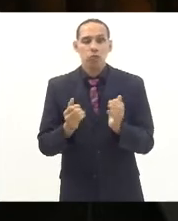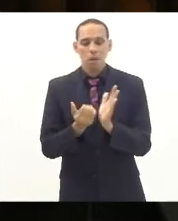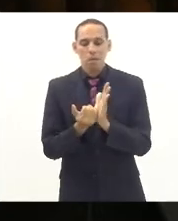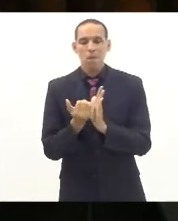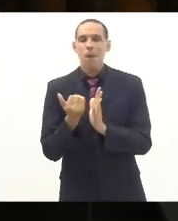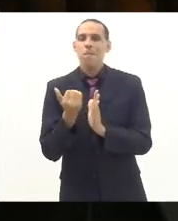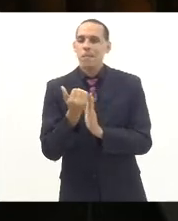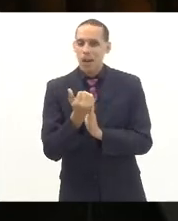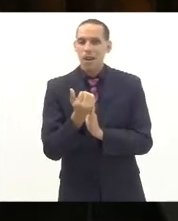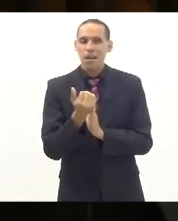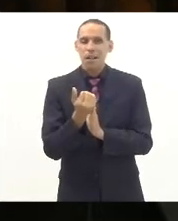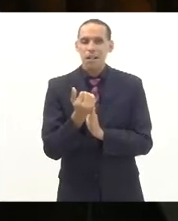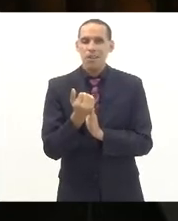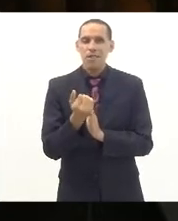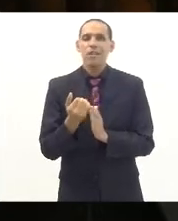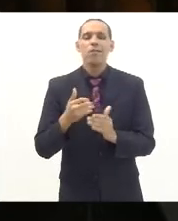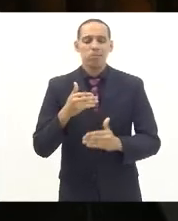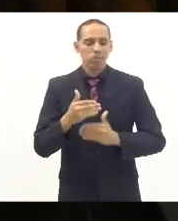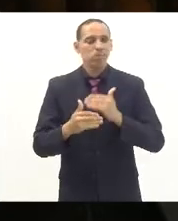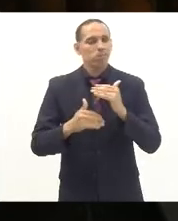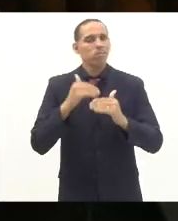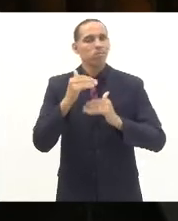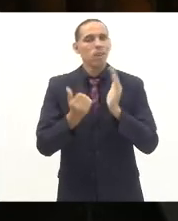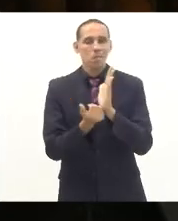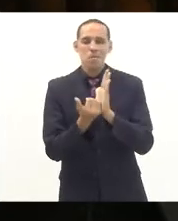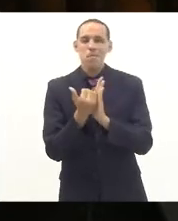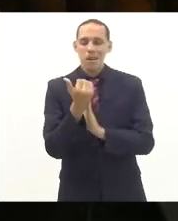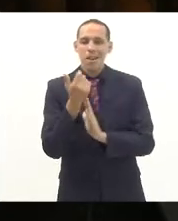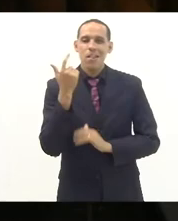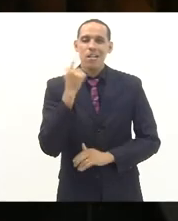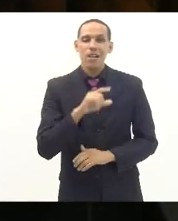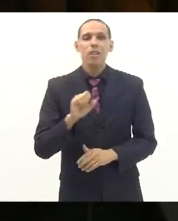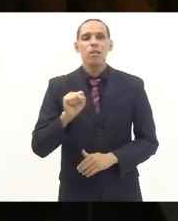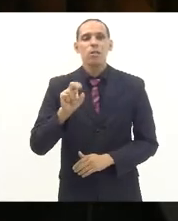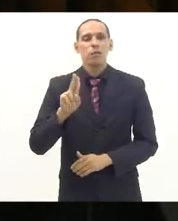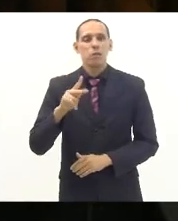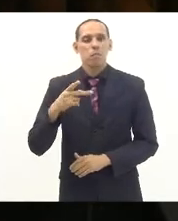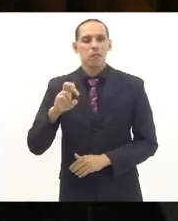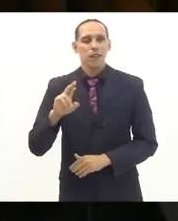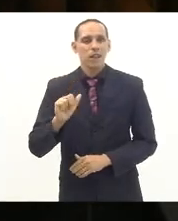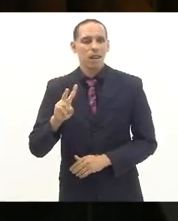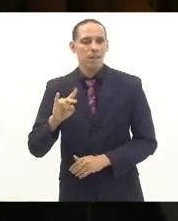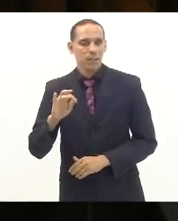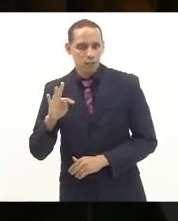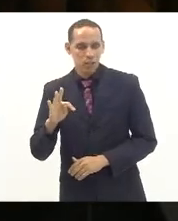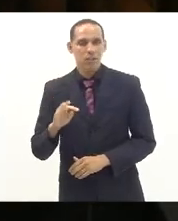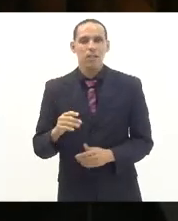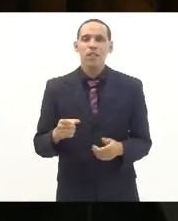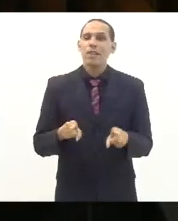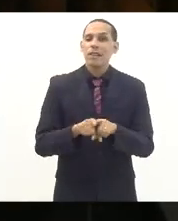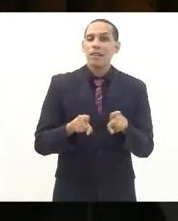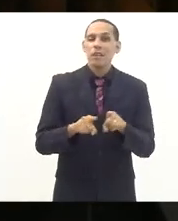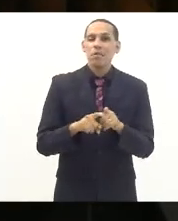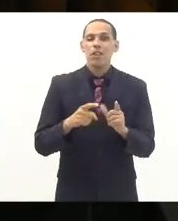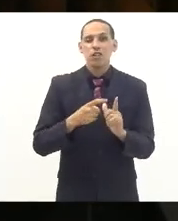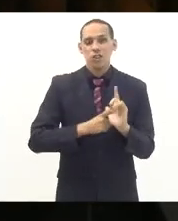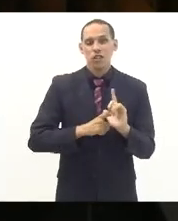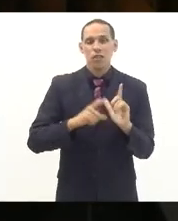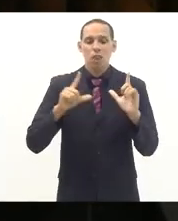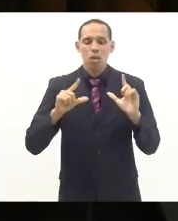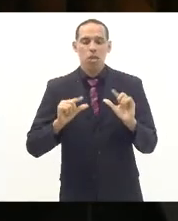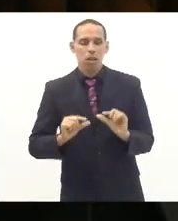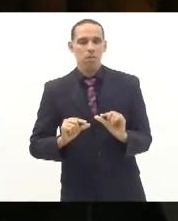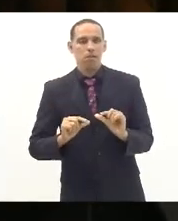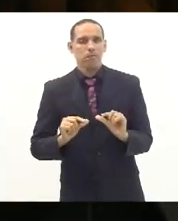líquida que vem acontecendo de forma crescente os superávits primários a redução da dívida consolidada líquida